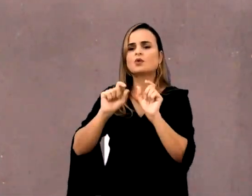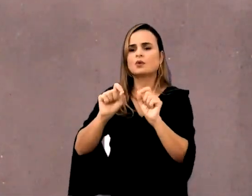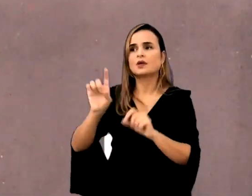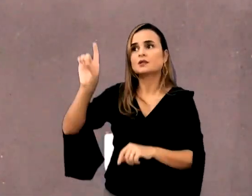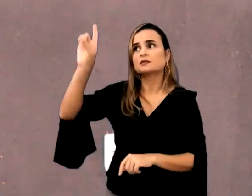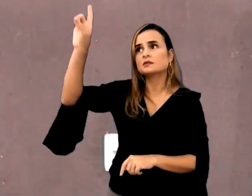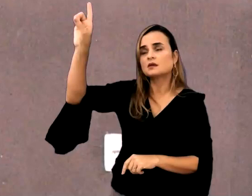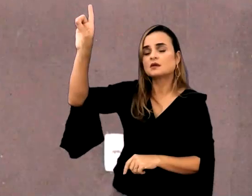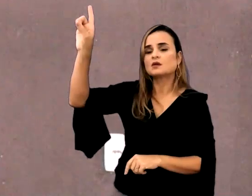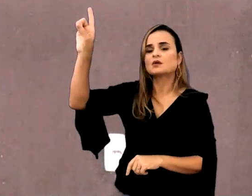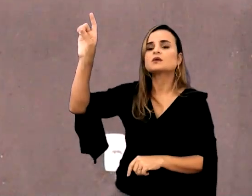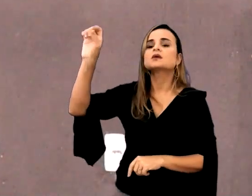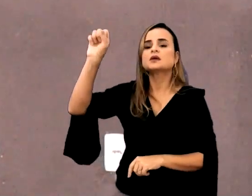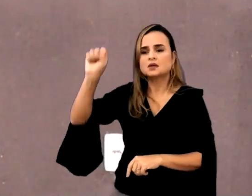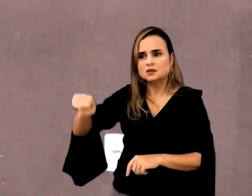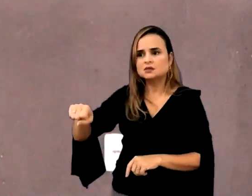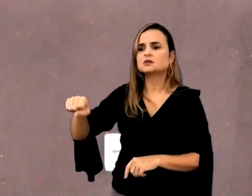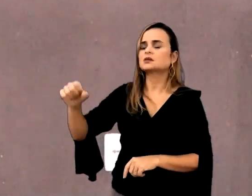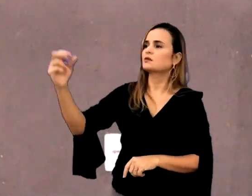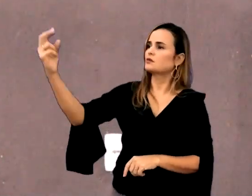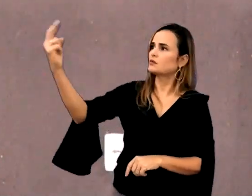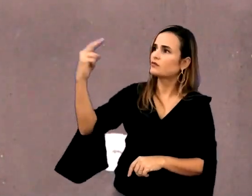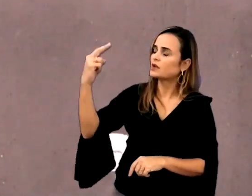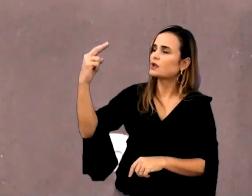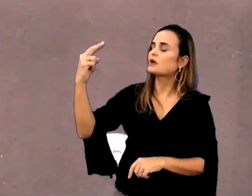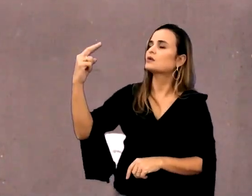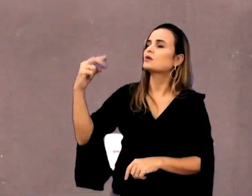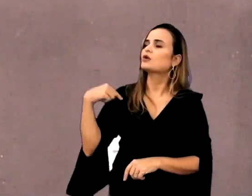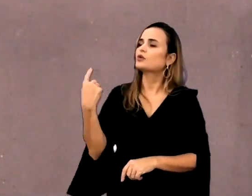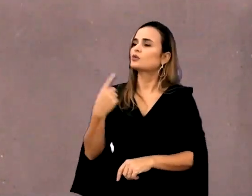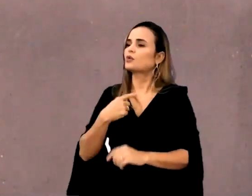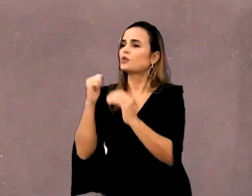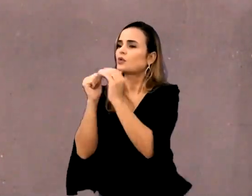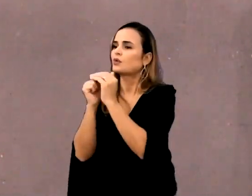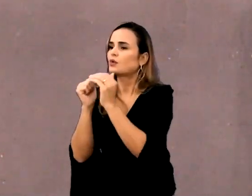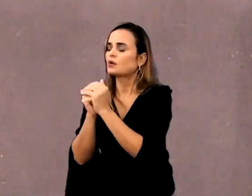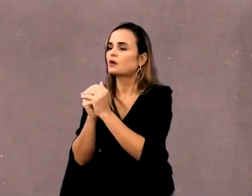seus ouvidos à oração que se fizer neste lugar.